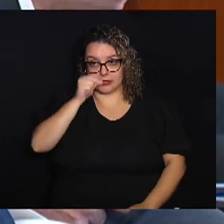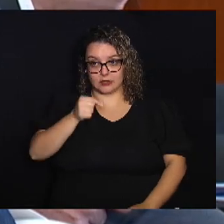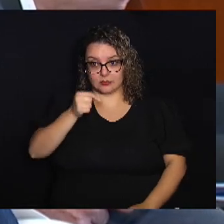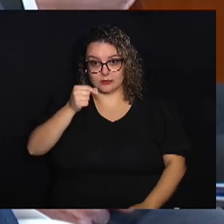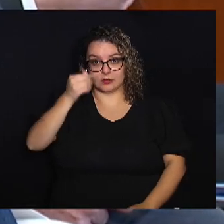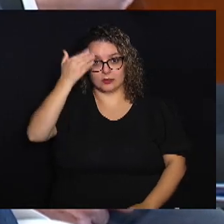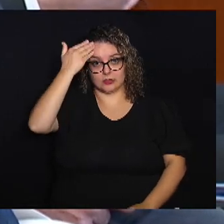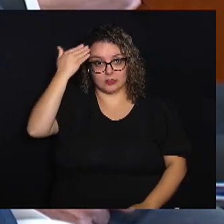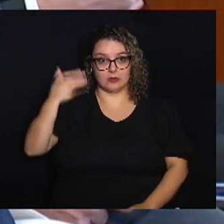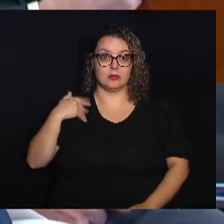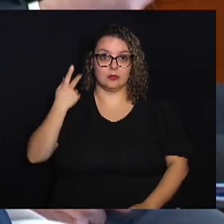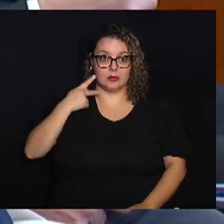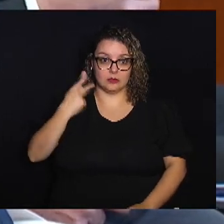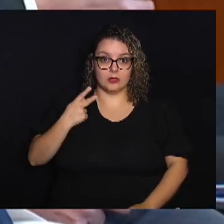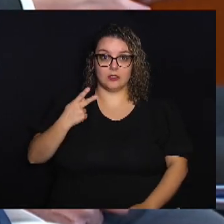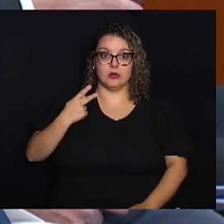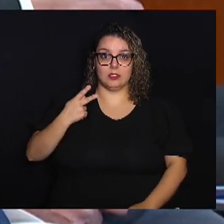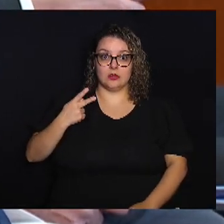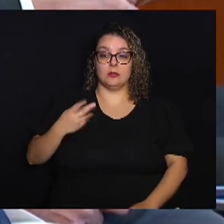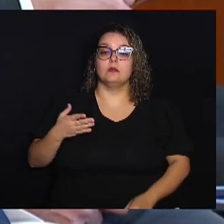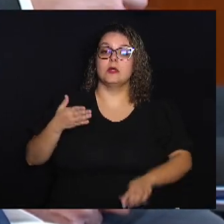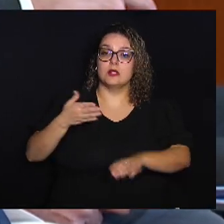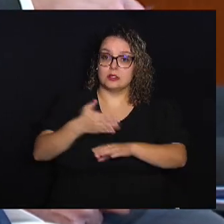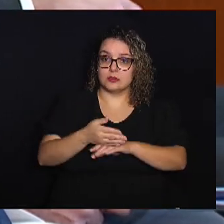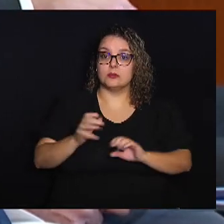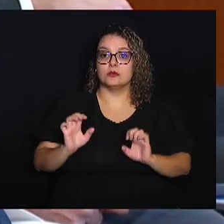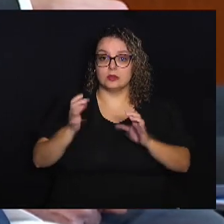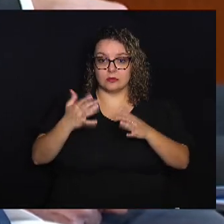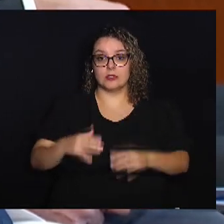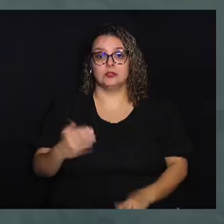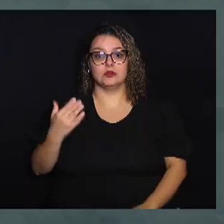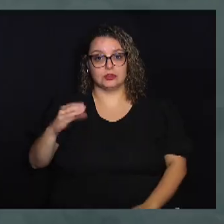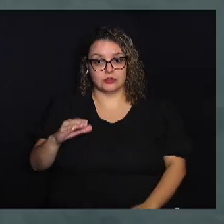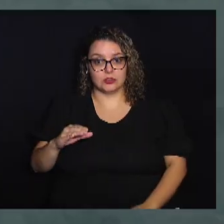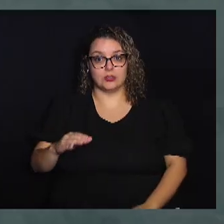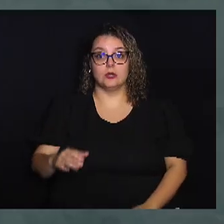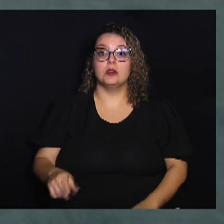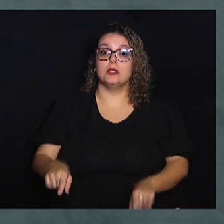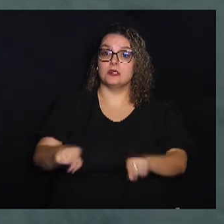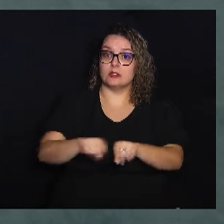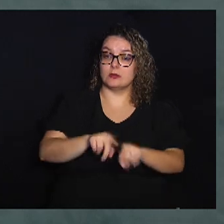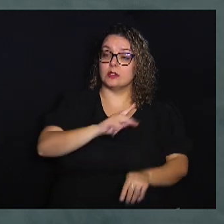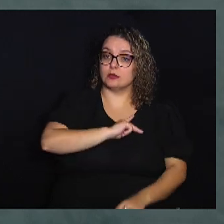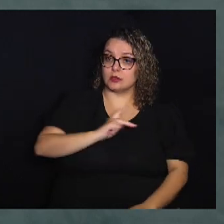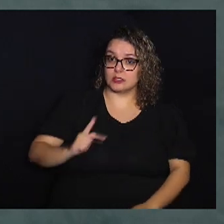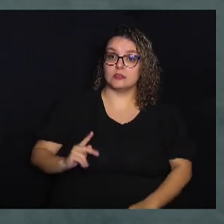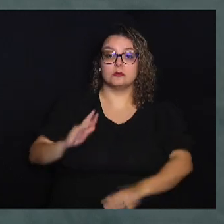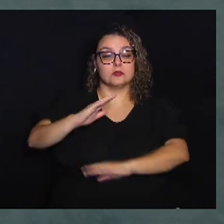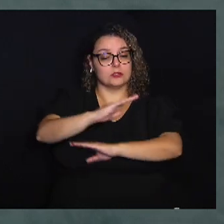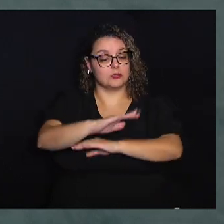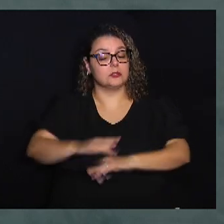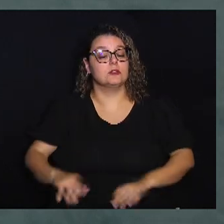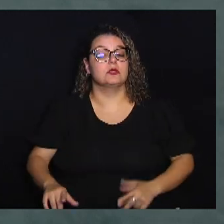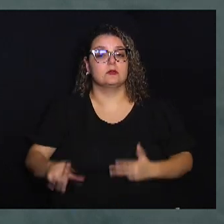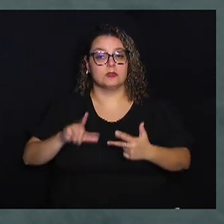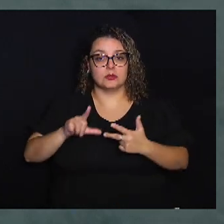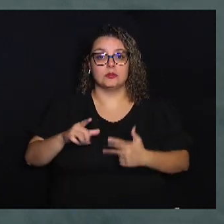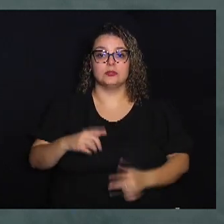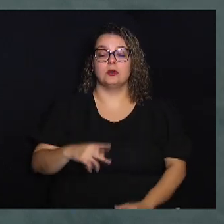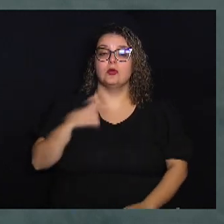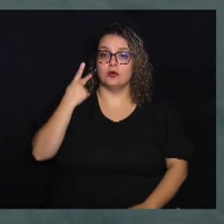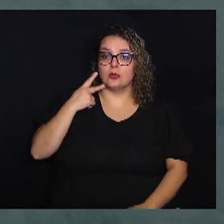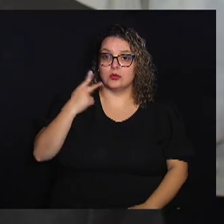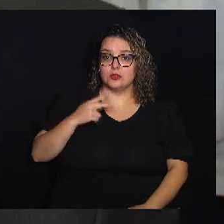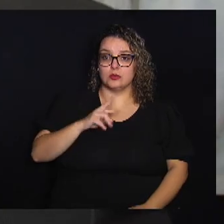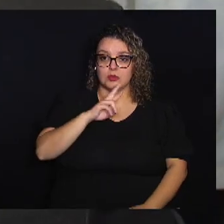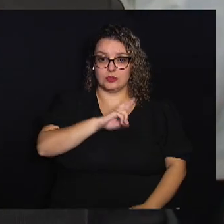Salvetti e a vereadora Débora Palermo participaram do evento de lançamento, além do presidente da Casa Legislativa Campineira, o vereador